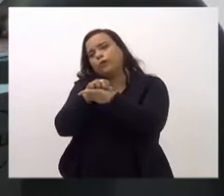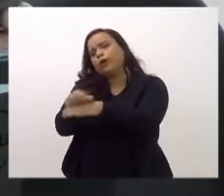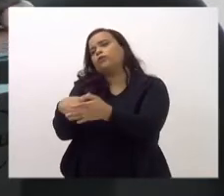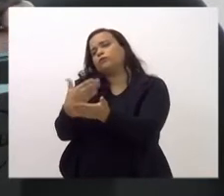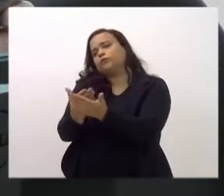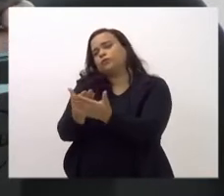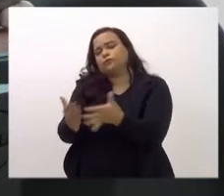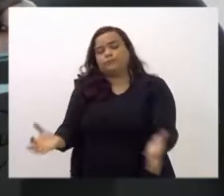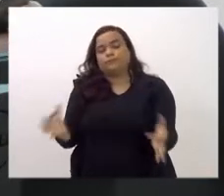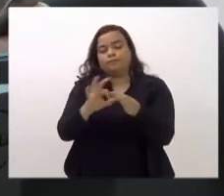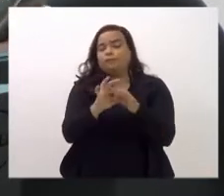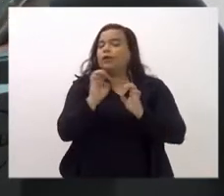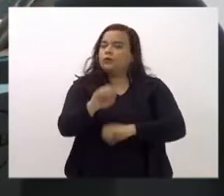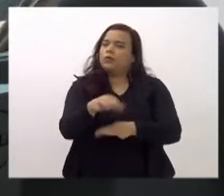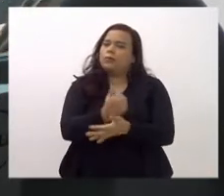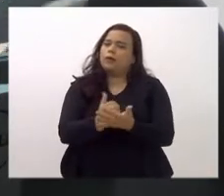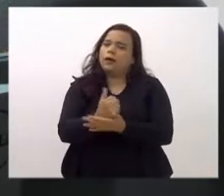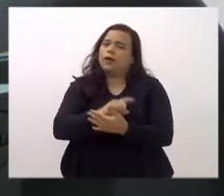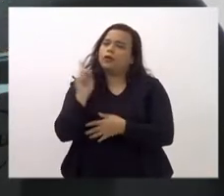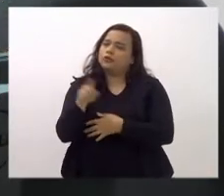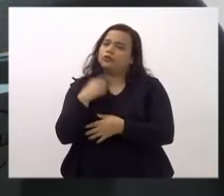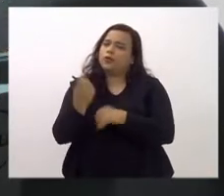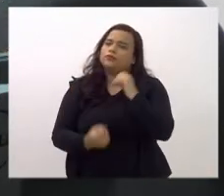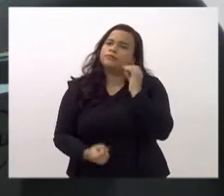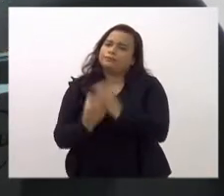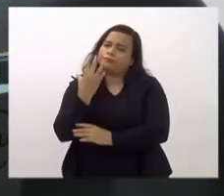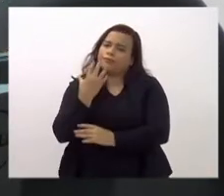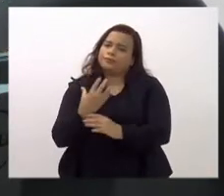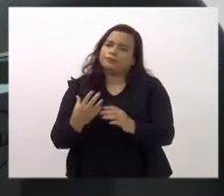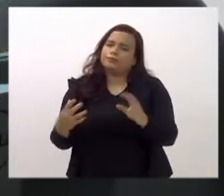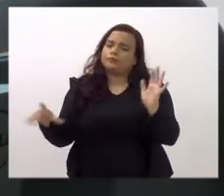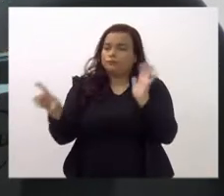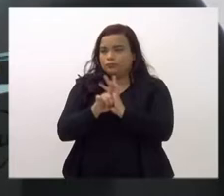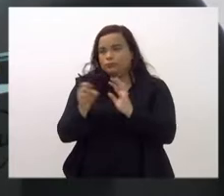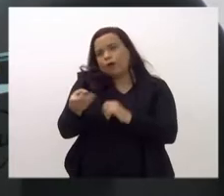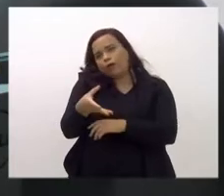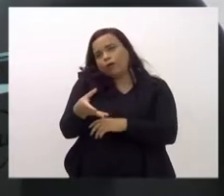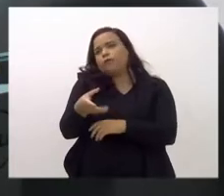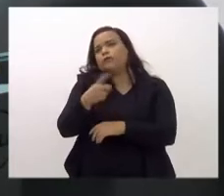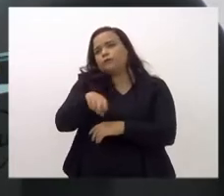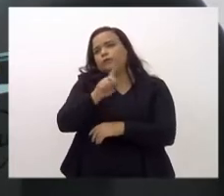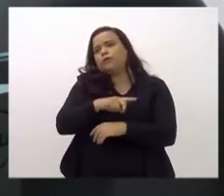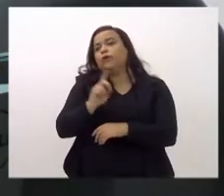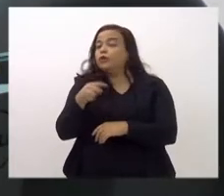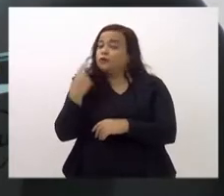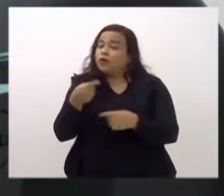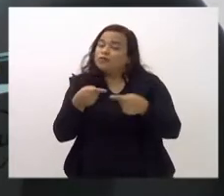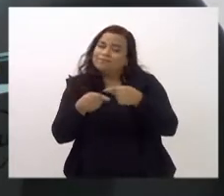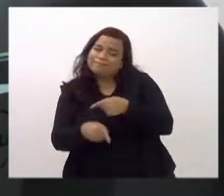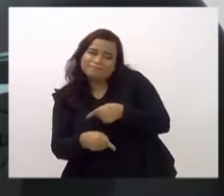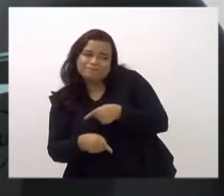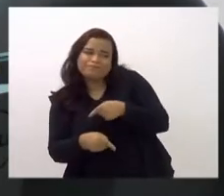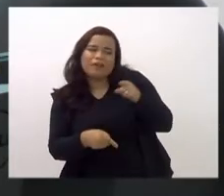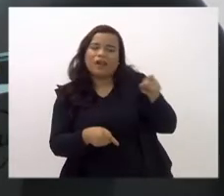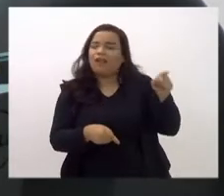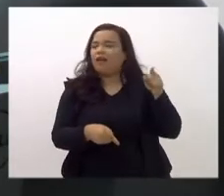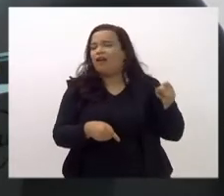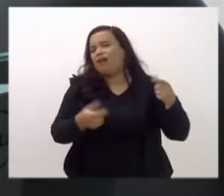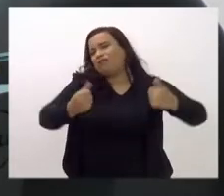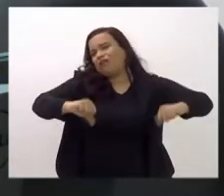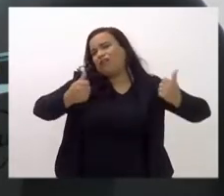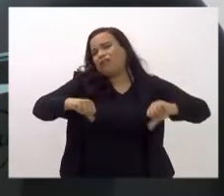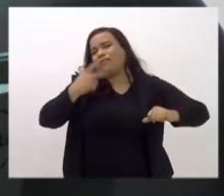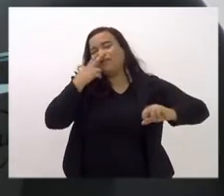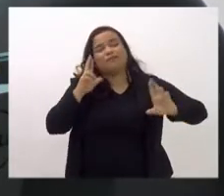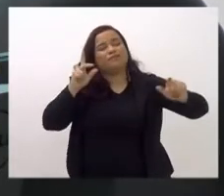educação básica, a gente resolveu, então, estabelecer uma nova fonte. Embora a gente discorde dessa avaliação, a gente entende que, por